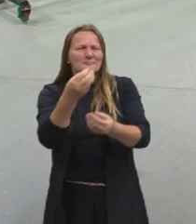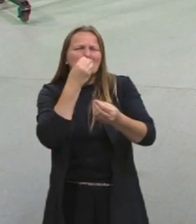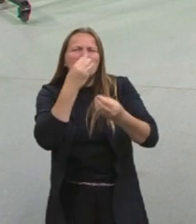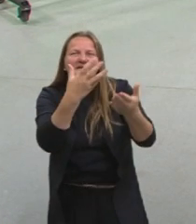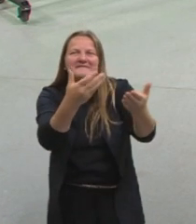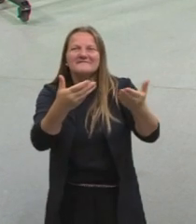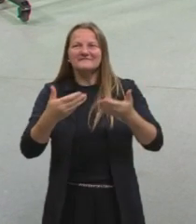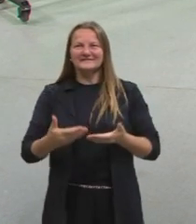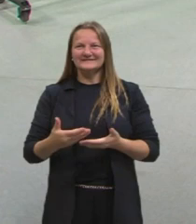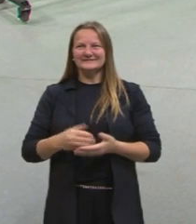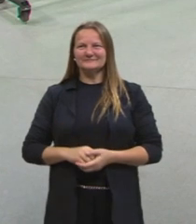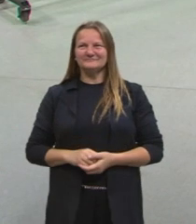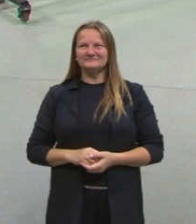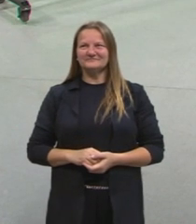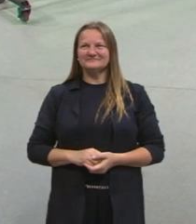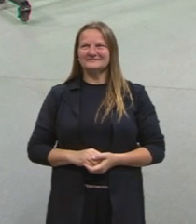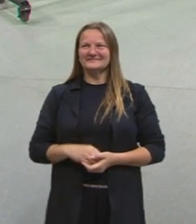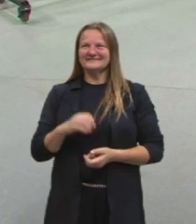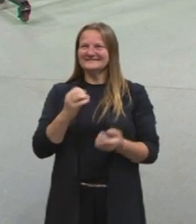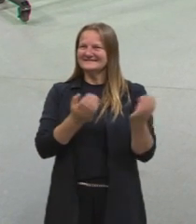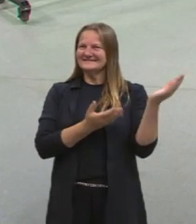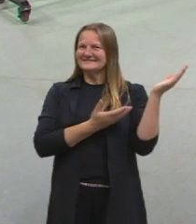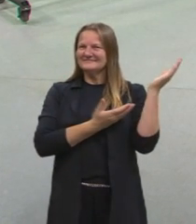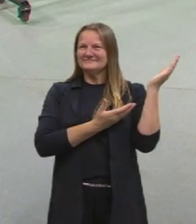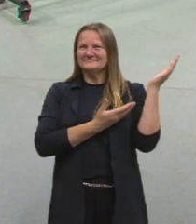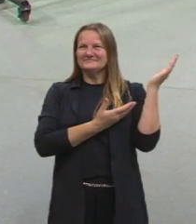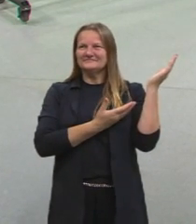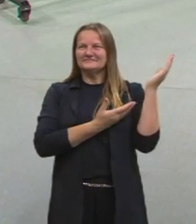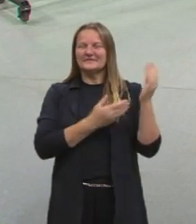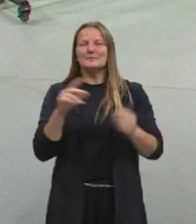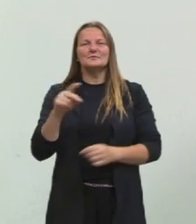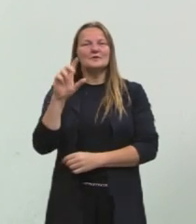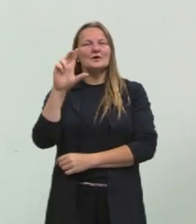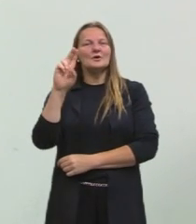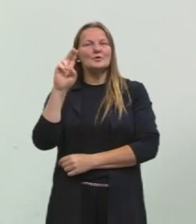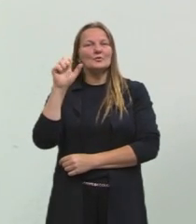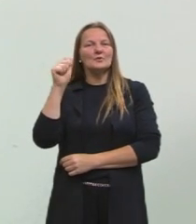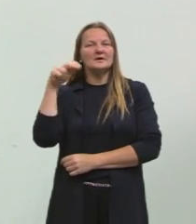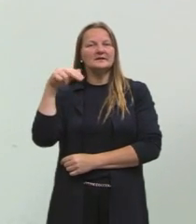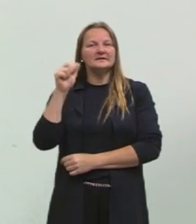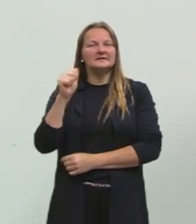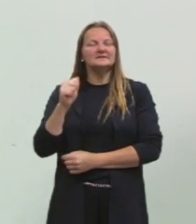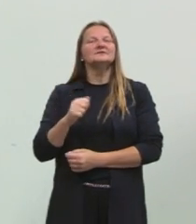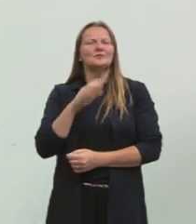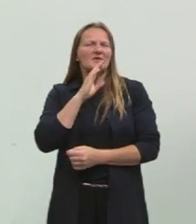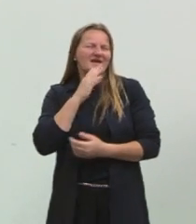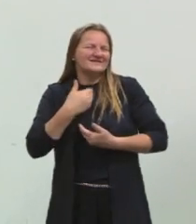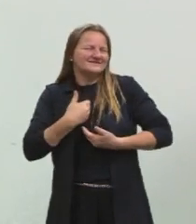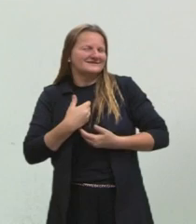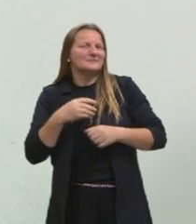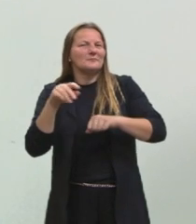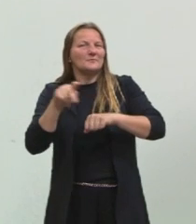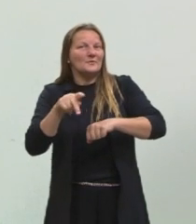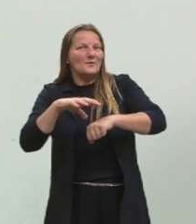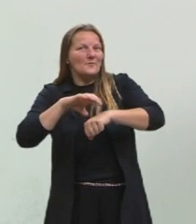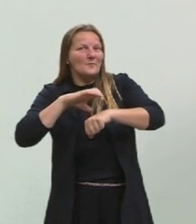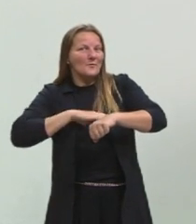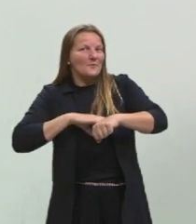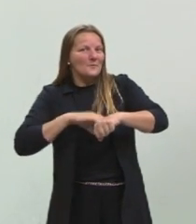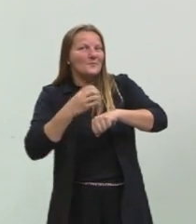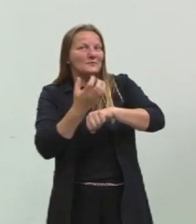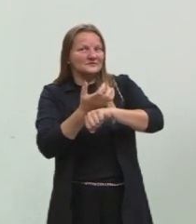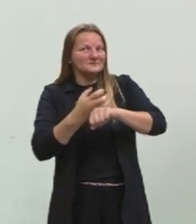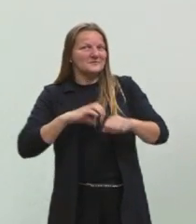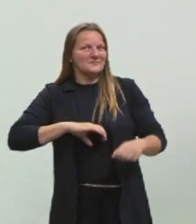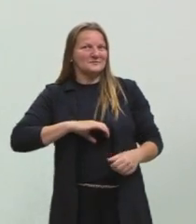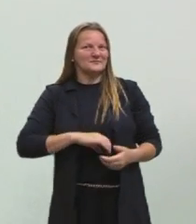Olá pessoal tudo bem com vocês eu sou a professora Luana você já me conhecem né Eu trabalho com vocês aí o componentes